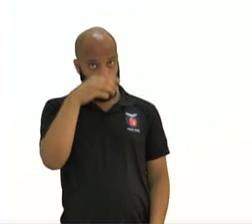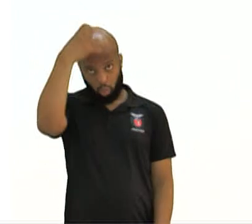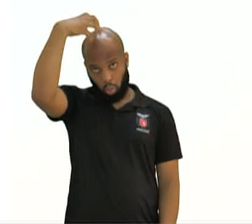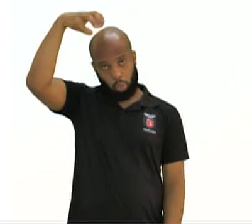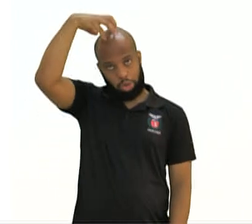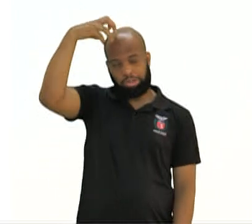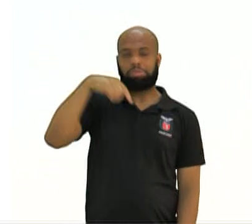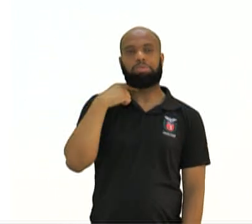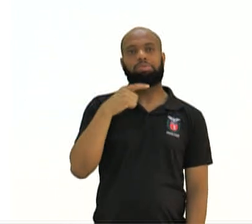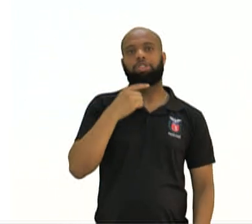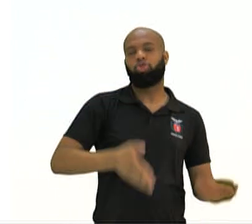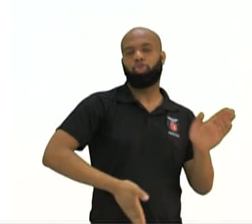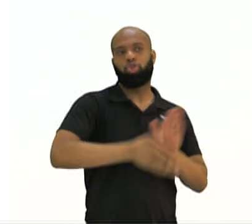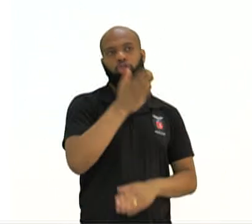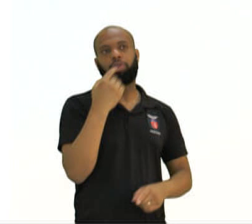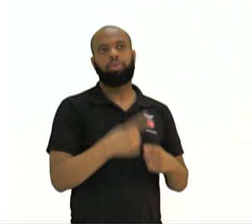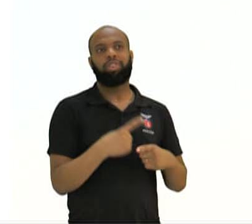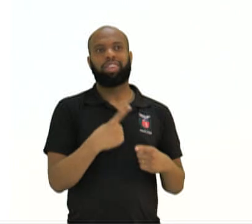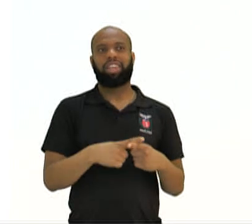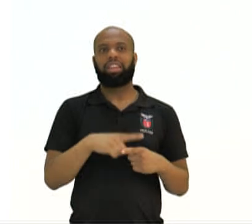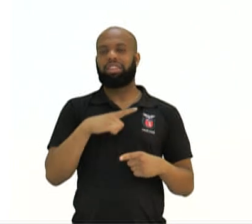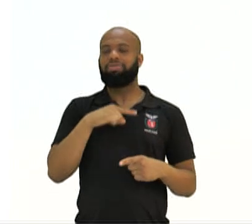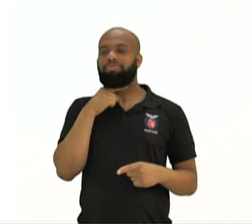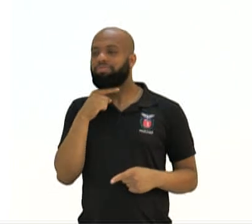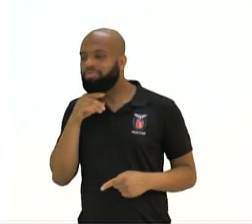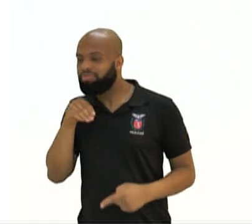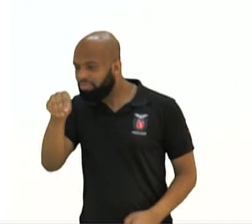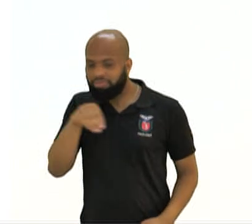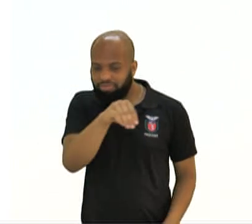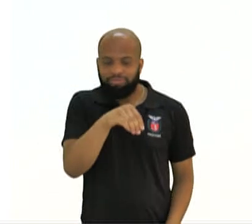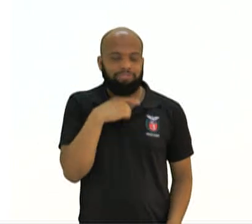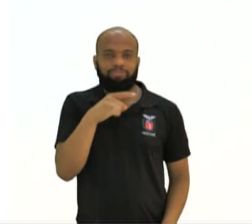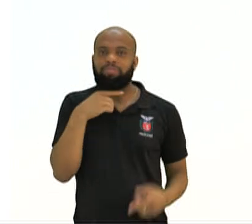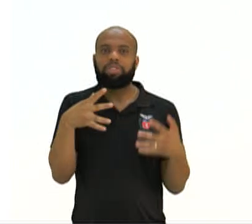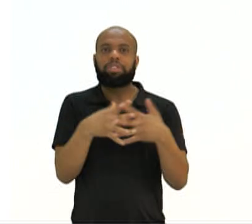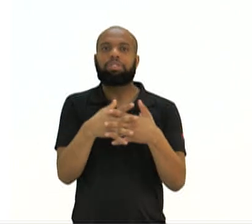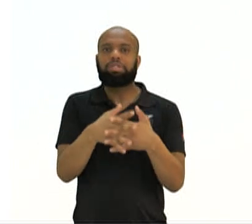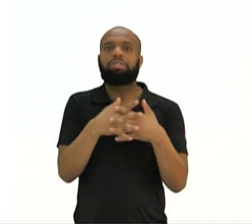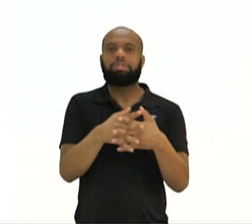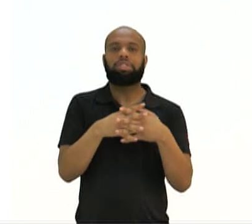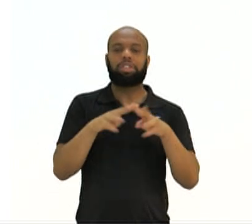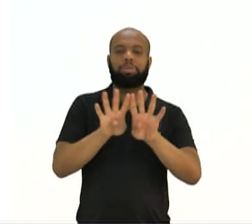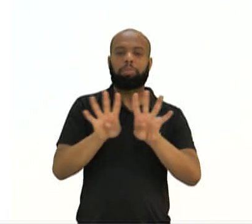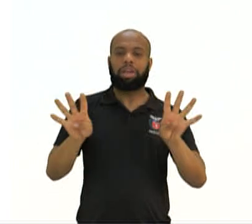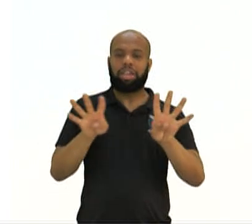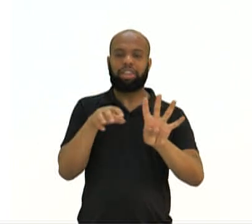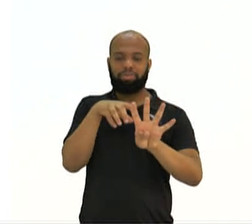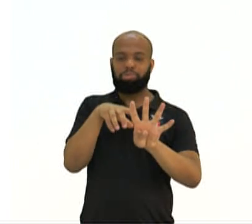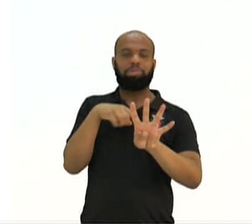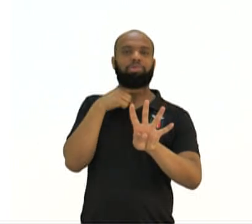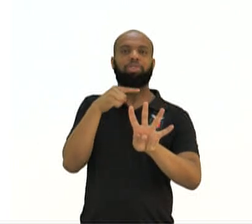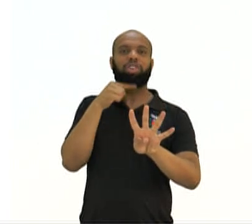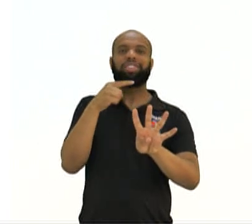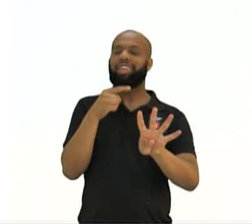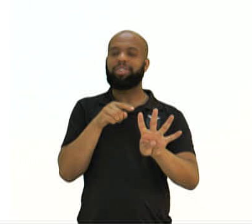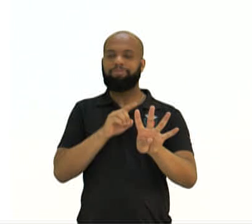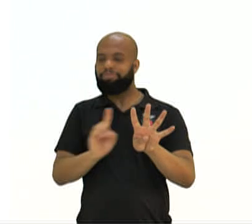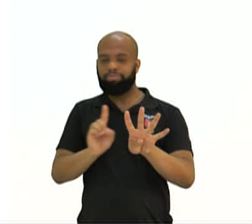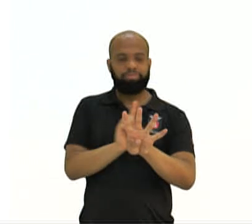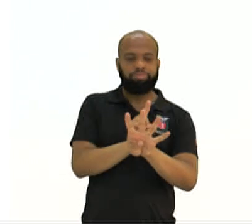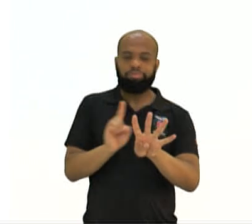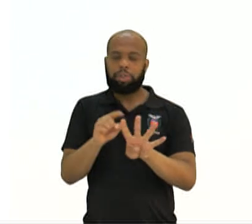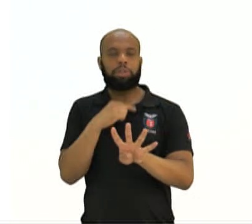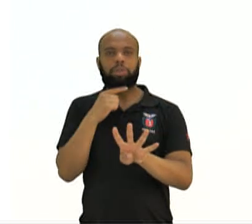o rei não tem para onde escapar porque as próprias peças suas estão bloqueando qualquer movimento do rei e não há nenhuma peça que a gente